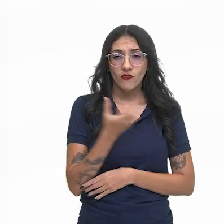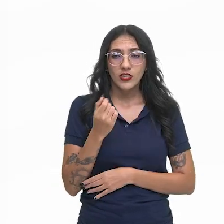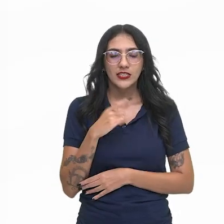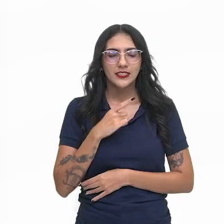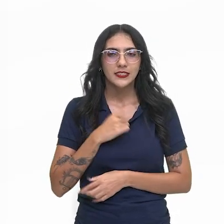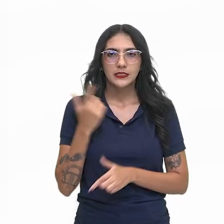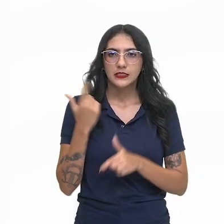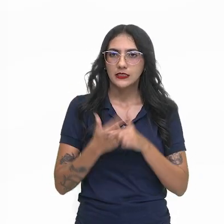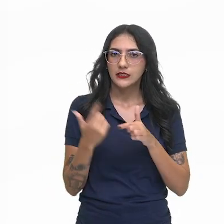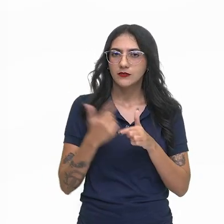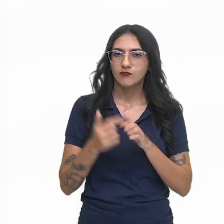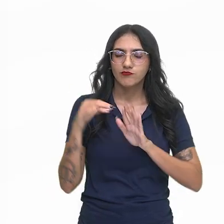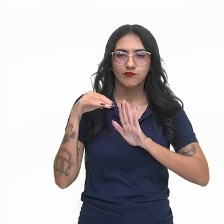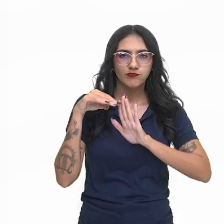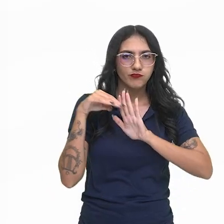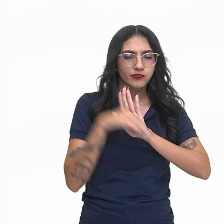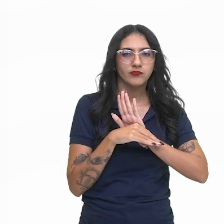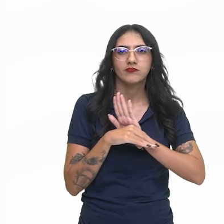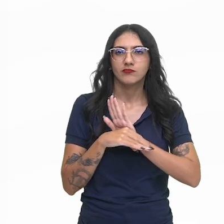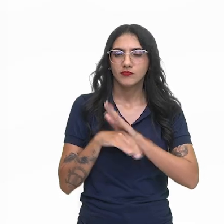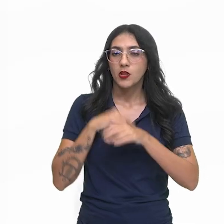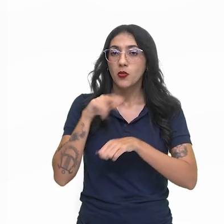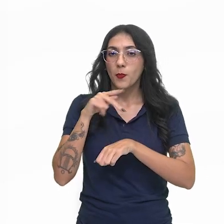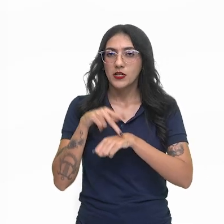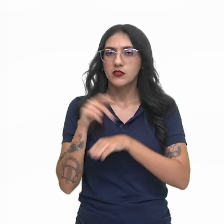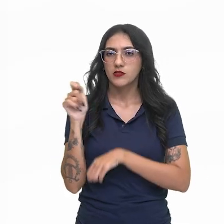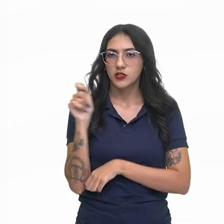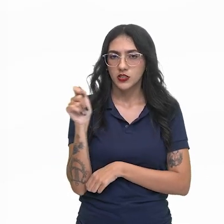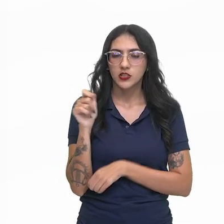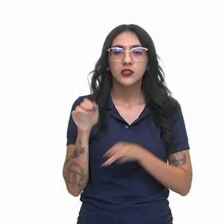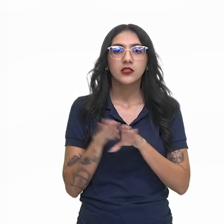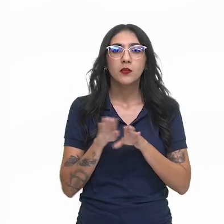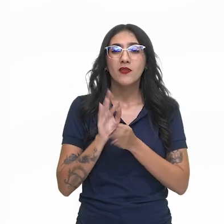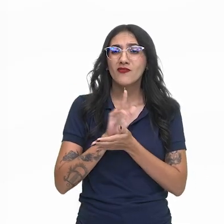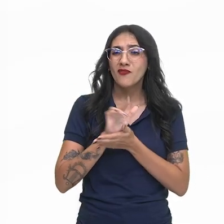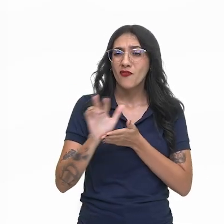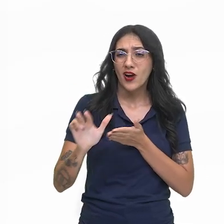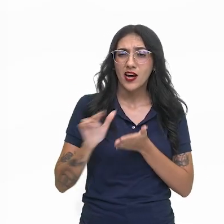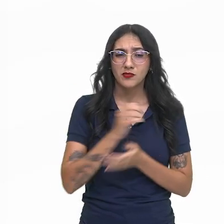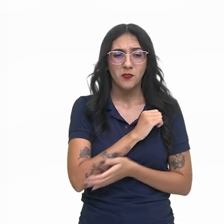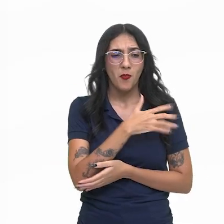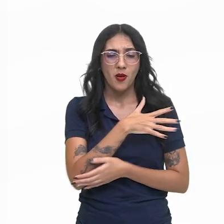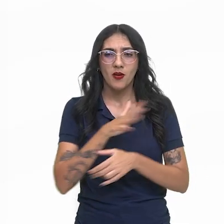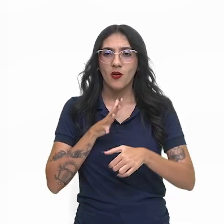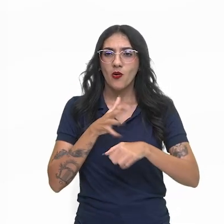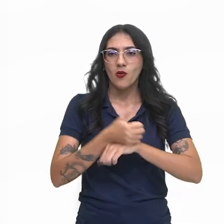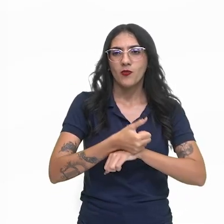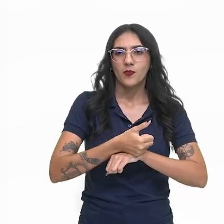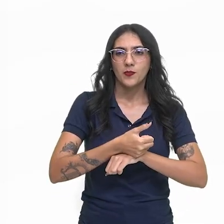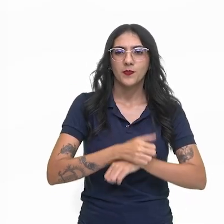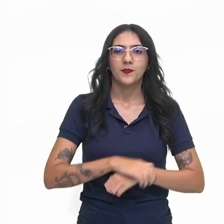crise crônica para a Argentina e marcado por diferentes golpes de Estado. Em